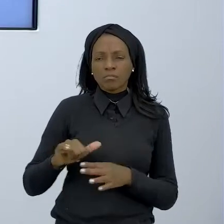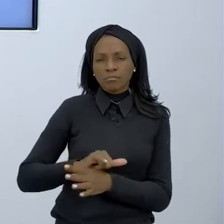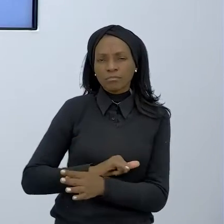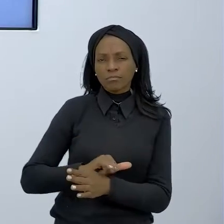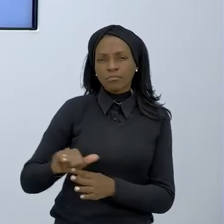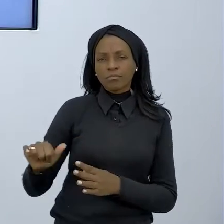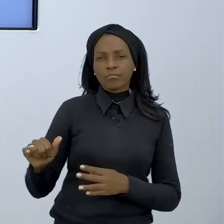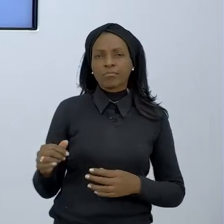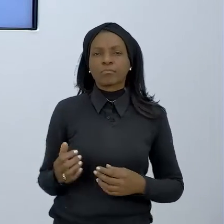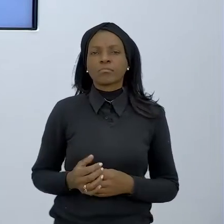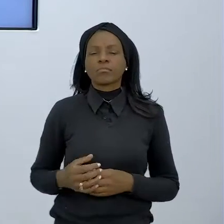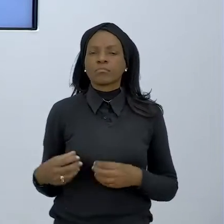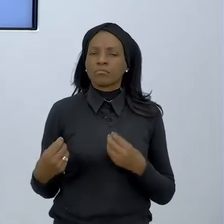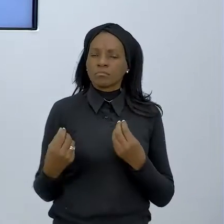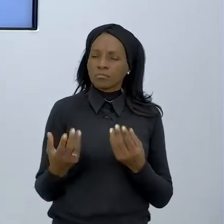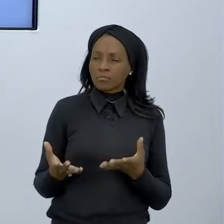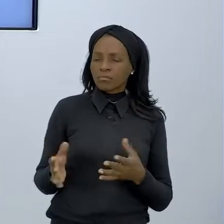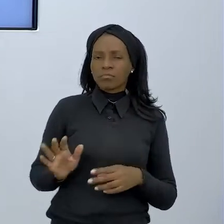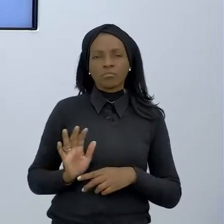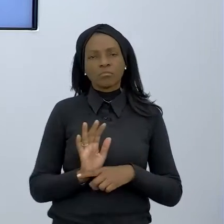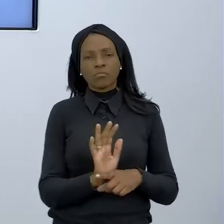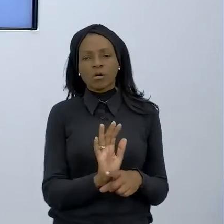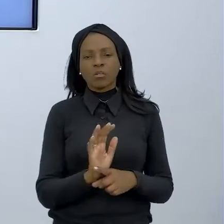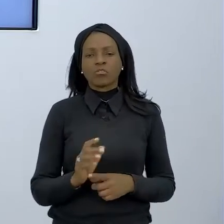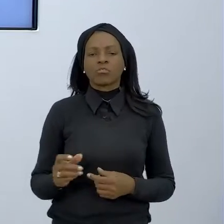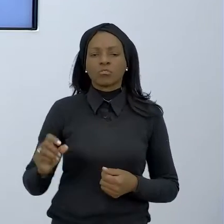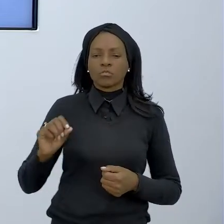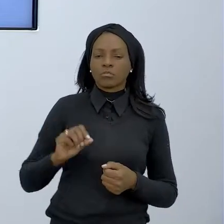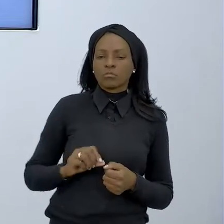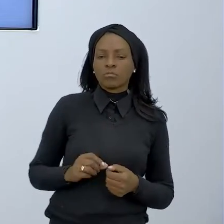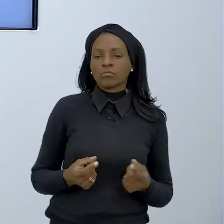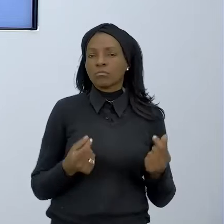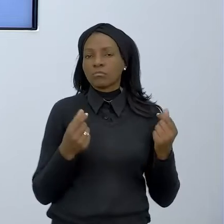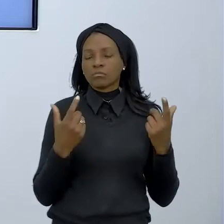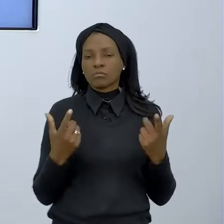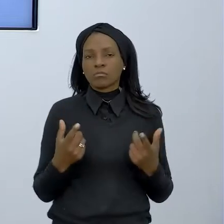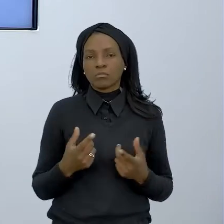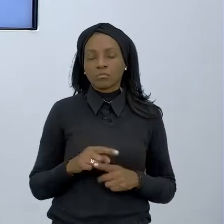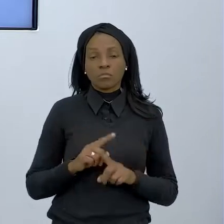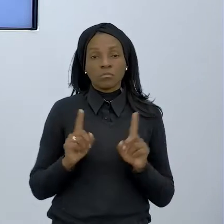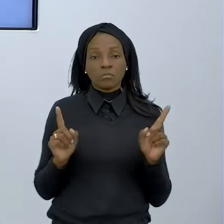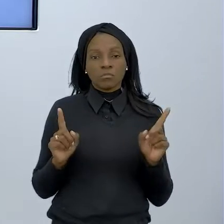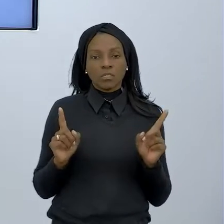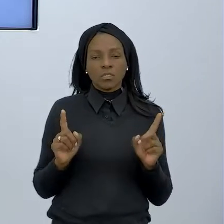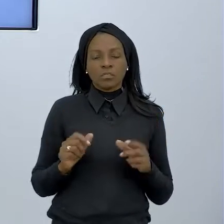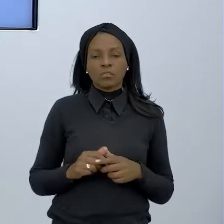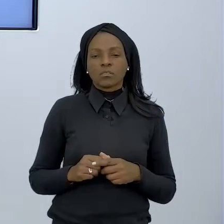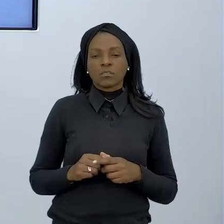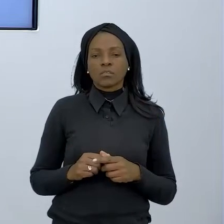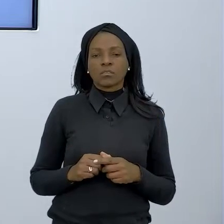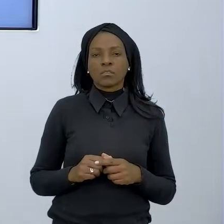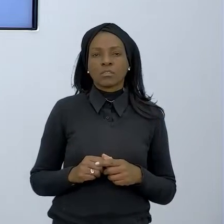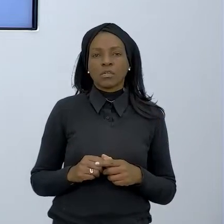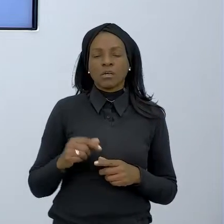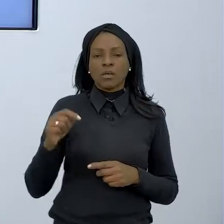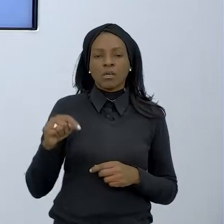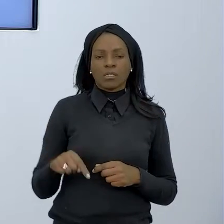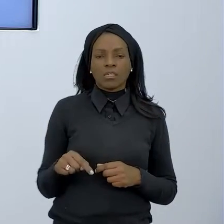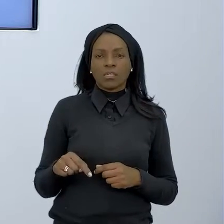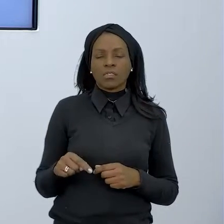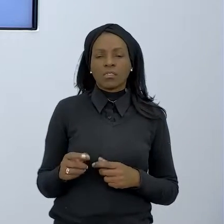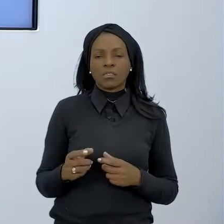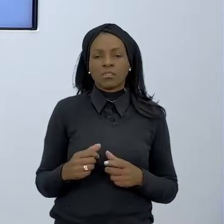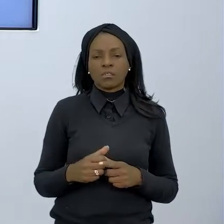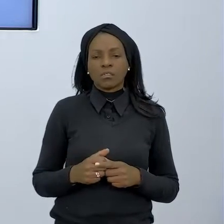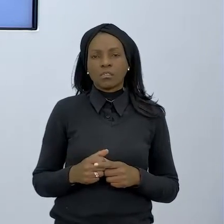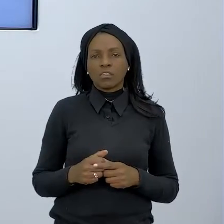estratégias que promovam a produção de riqueza. Mas aqui numa esfera onde a produção